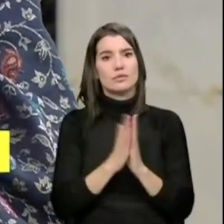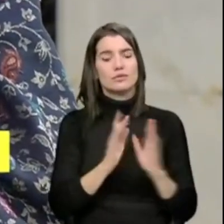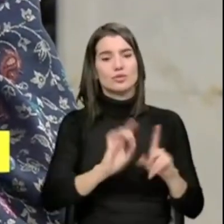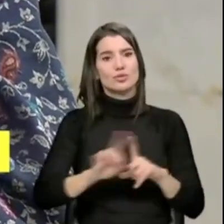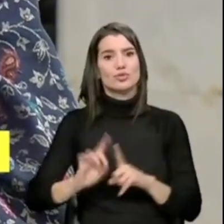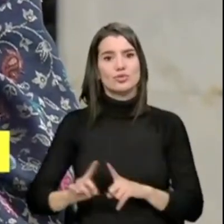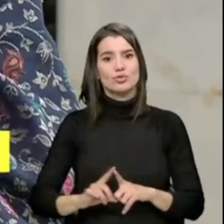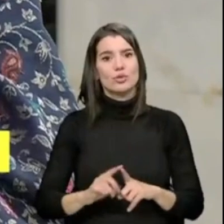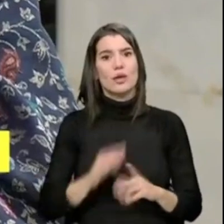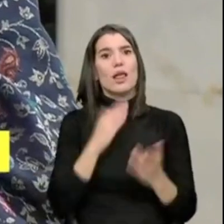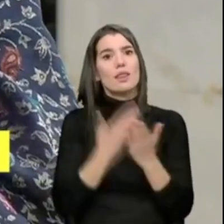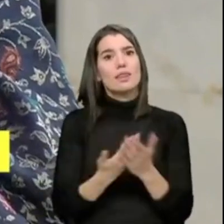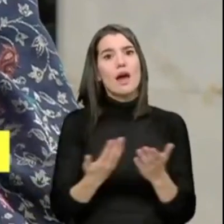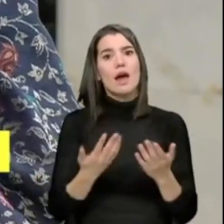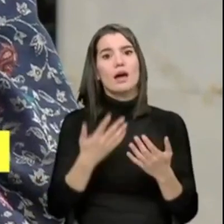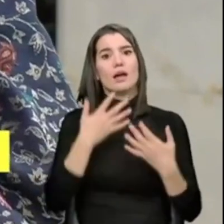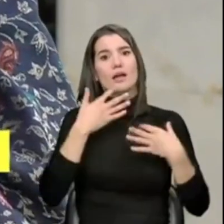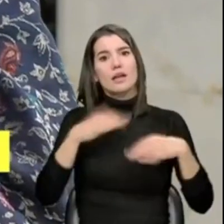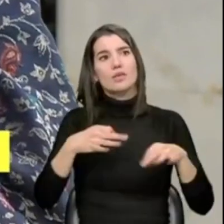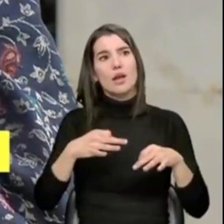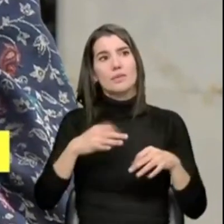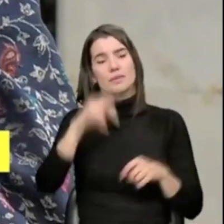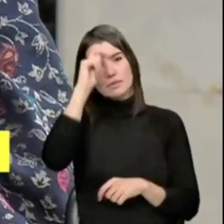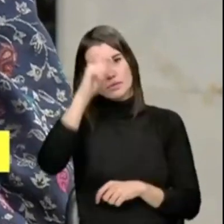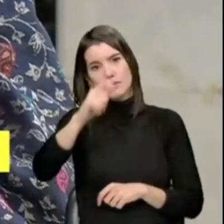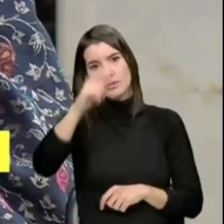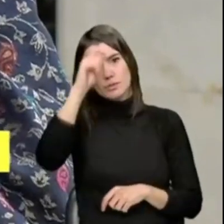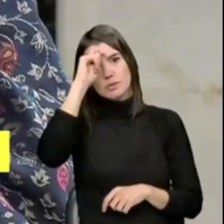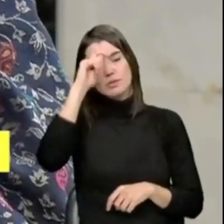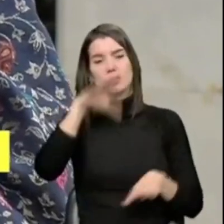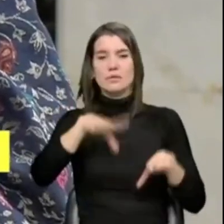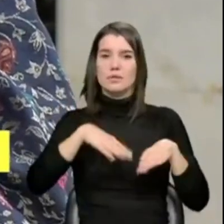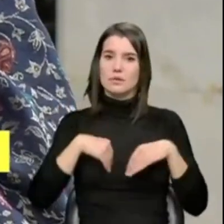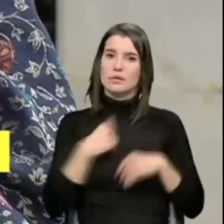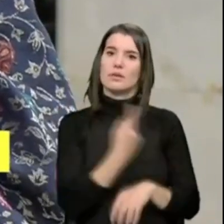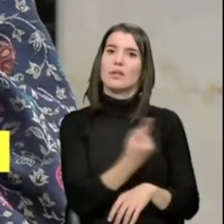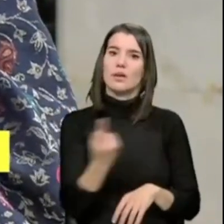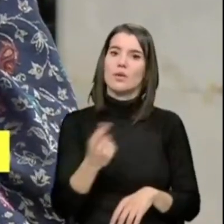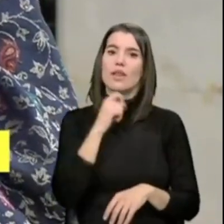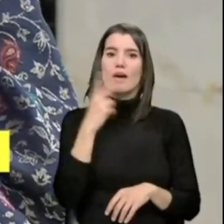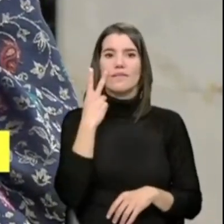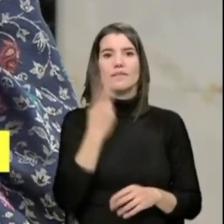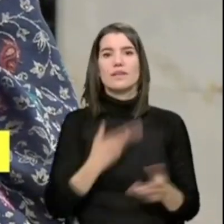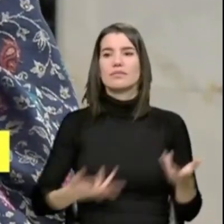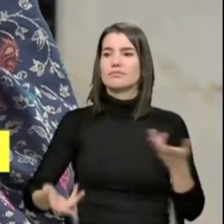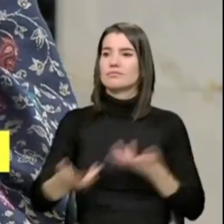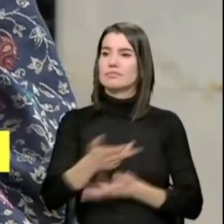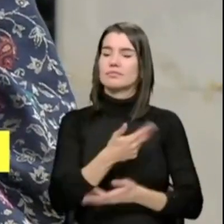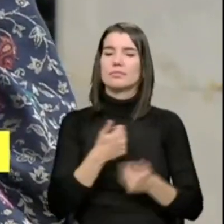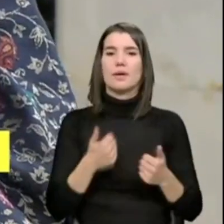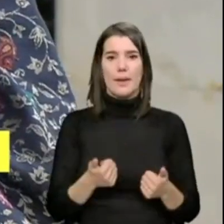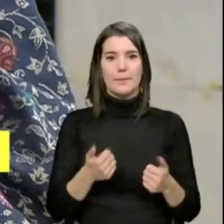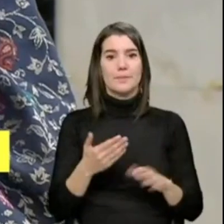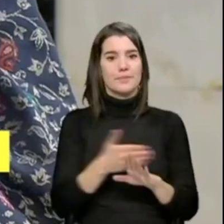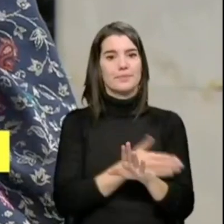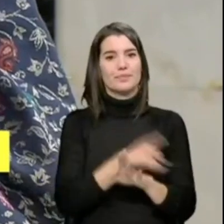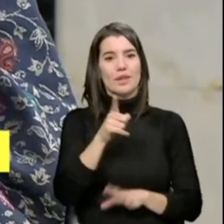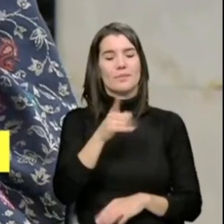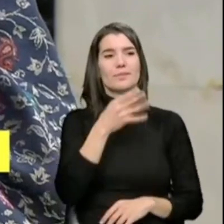que haja um respeito, uma tolerância para cada um e, portanto, possamos viver em harmonia. Há bocado estavam a